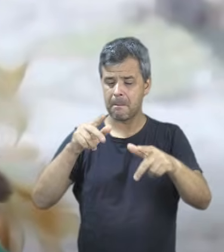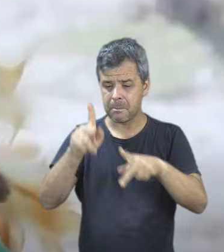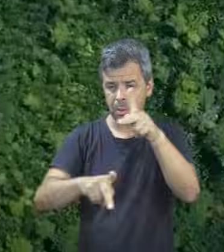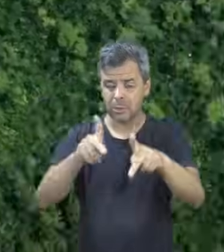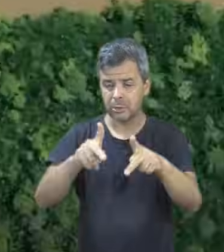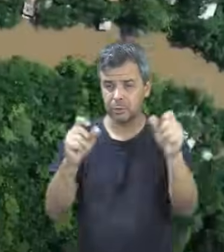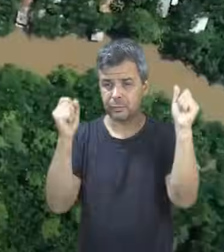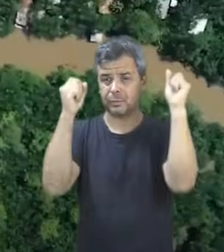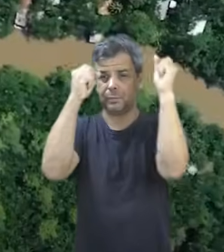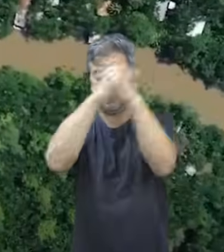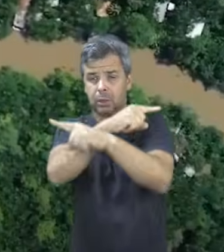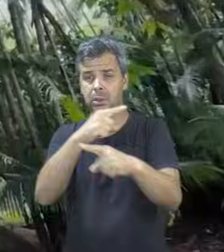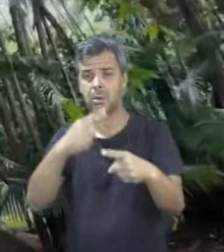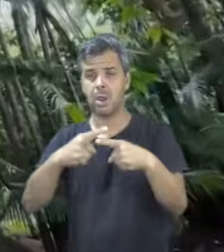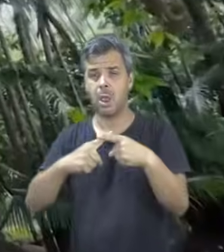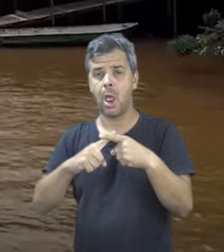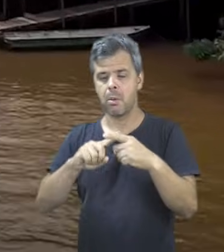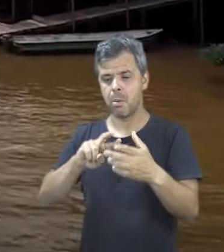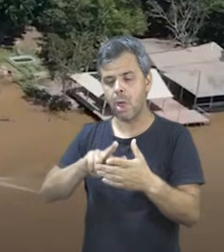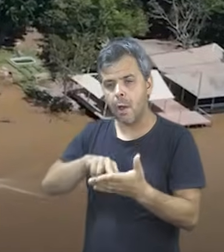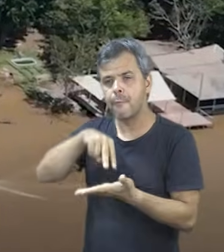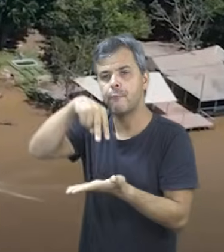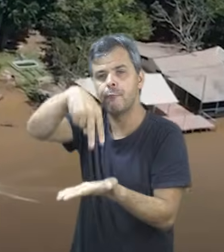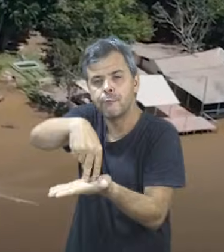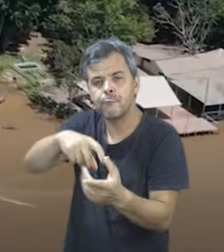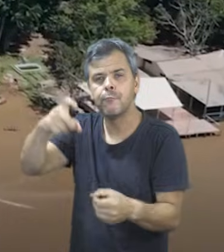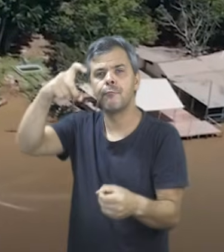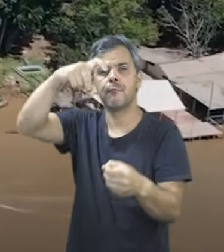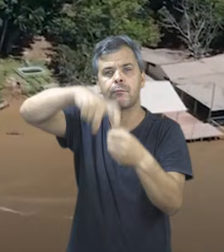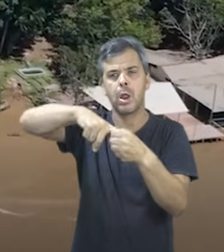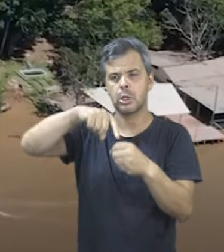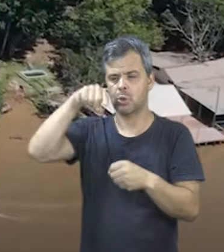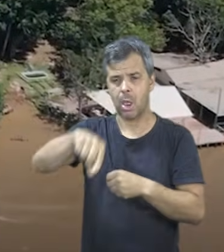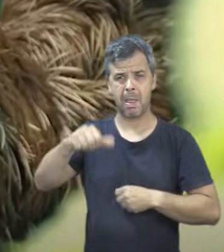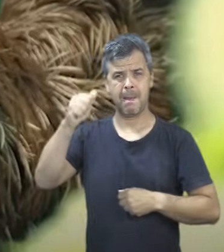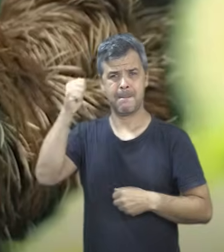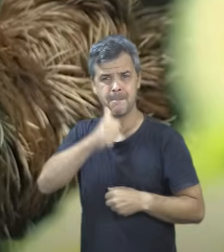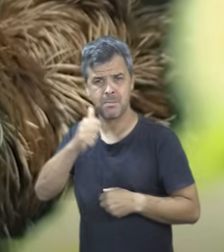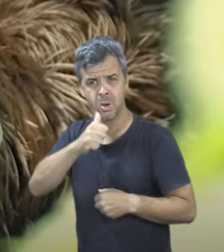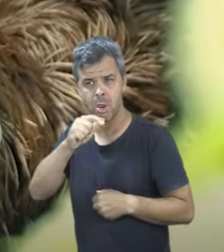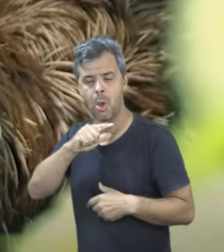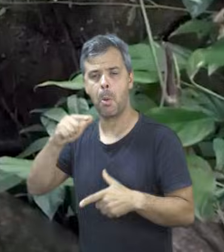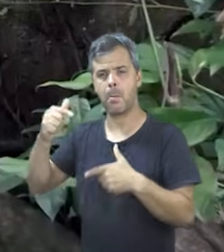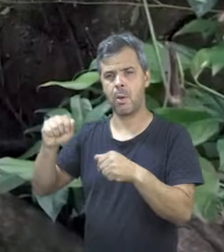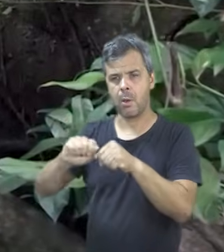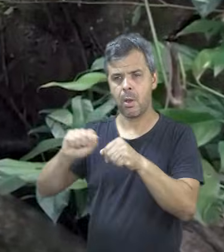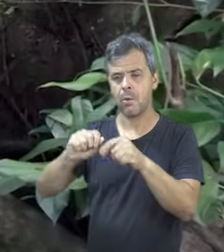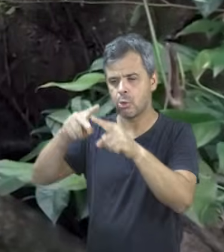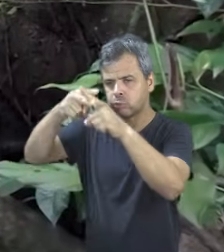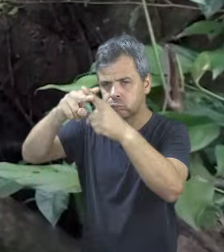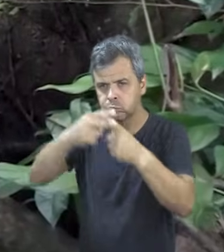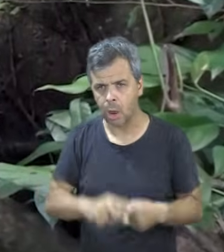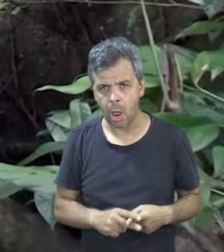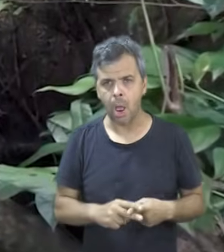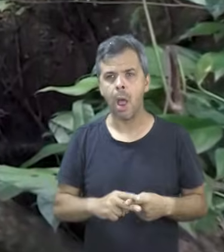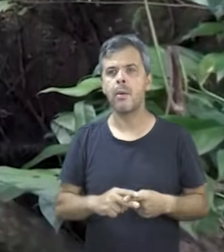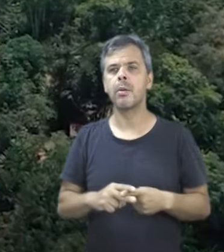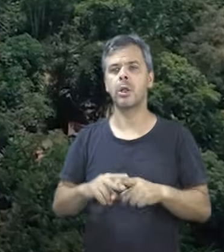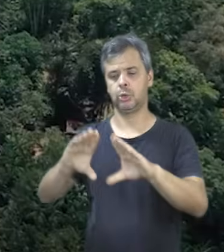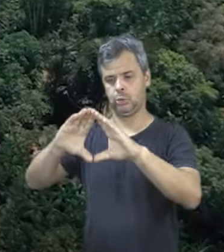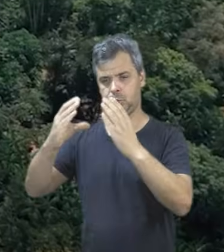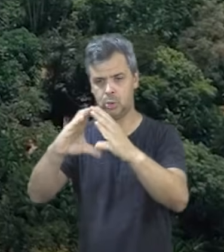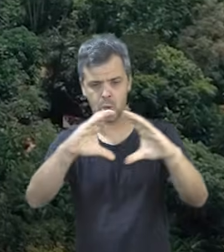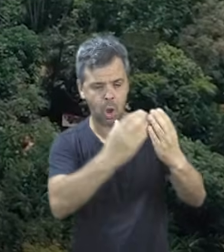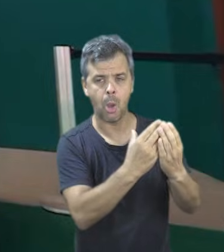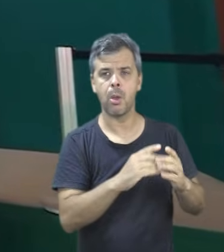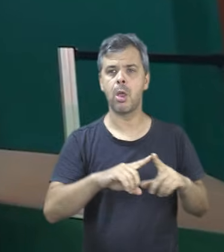maiores dificuldades para se reerguer e, ao mesmo tempo, são elas as primeiras a agir na reconstrução das comunidades.